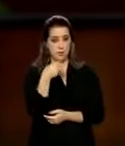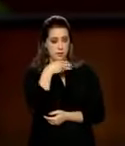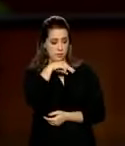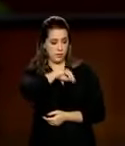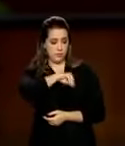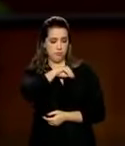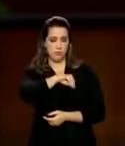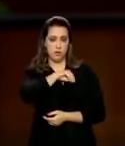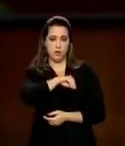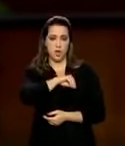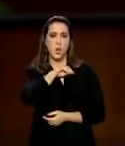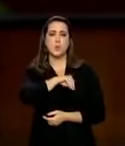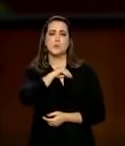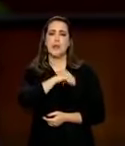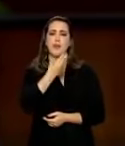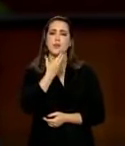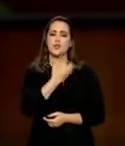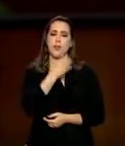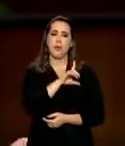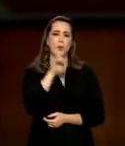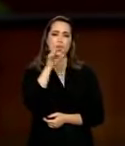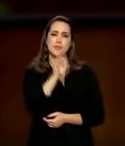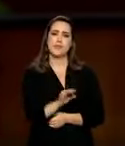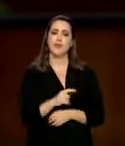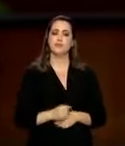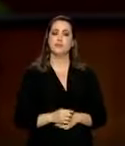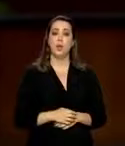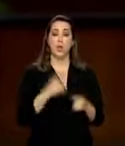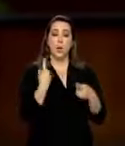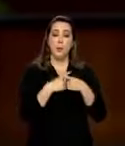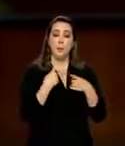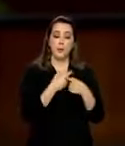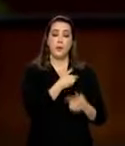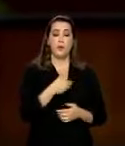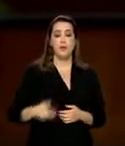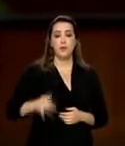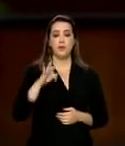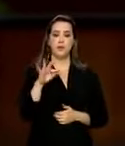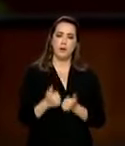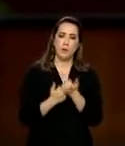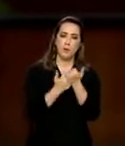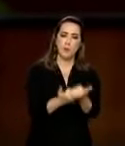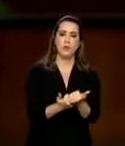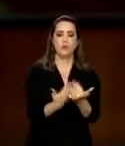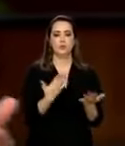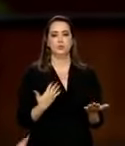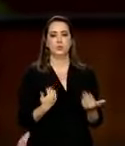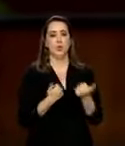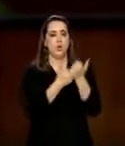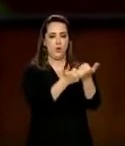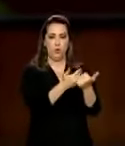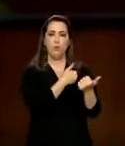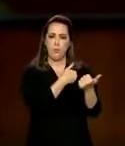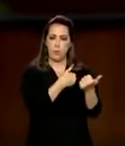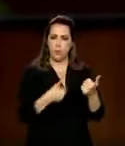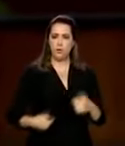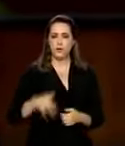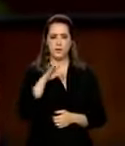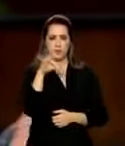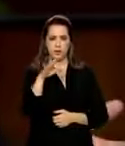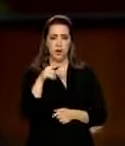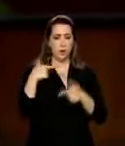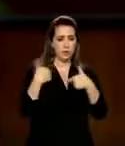coisa que, raro, acho que nunca aconteceu no Brasil, graças ao quê? A ação do governo federal. Então, o governo federal faz a sua parte e não fica cacarejando, né? Como você